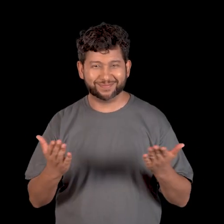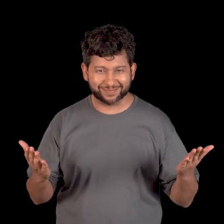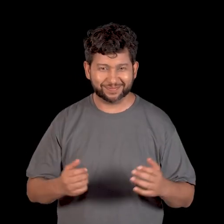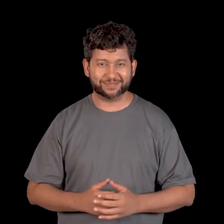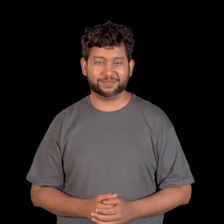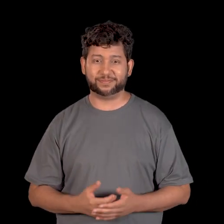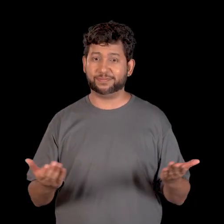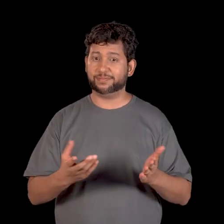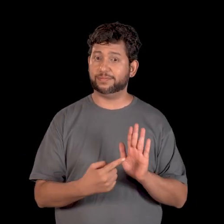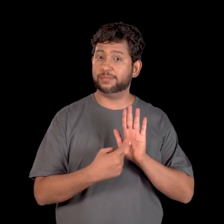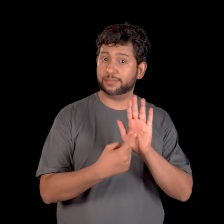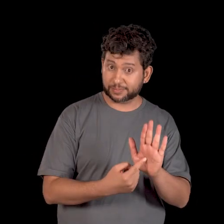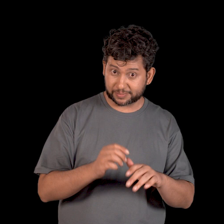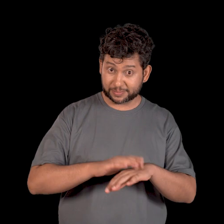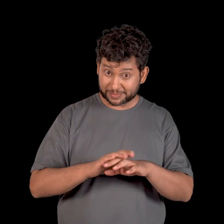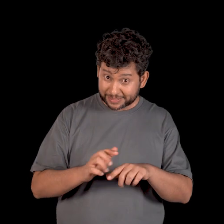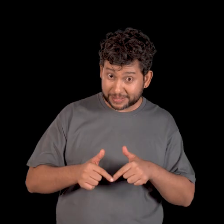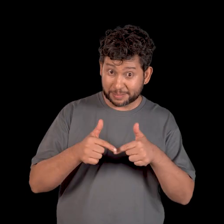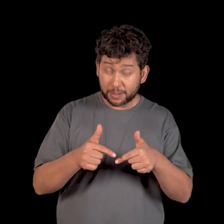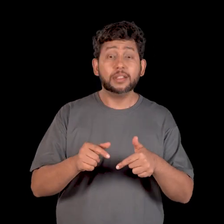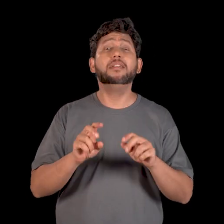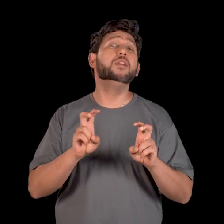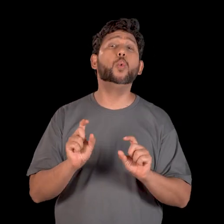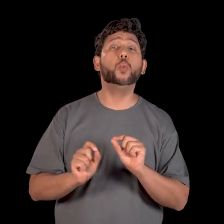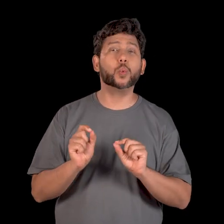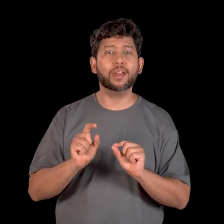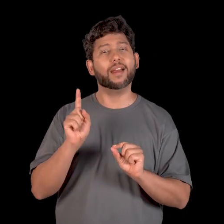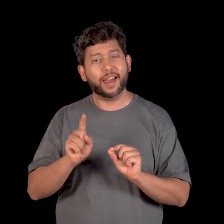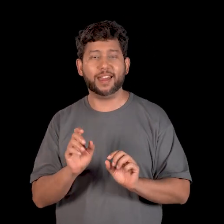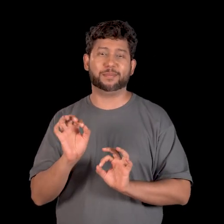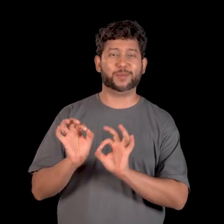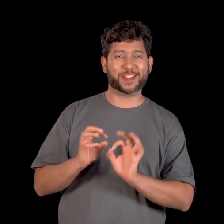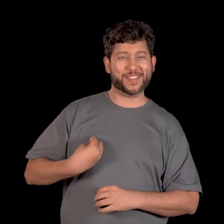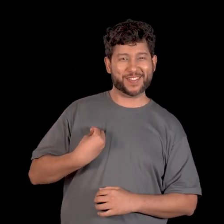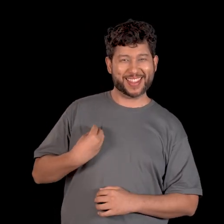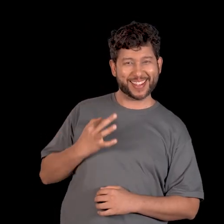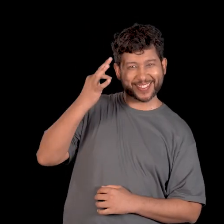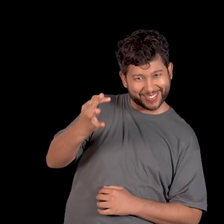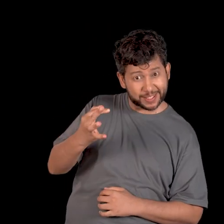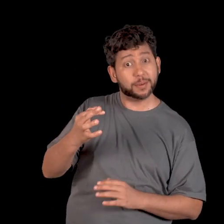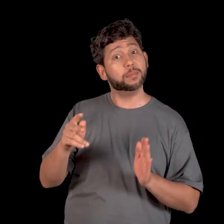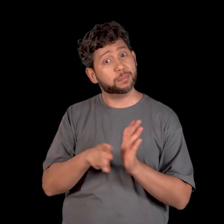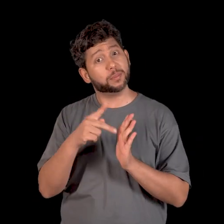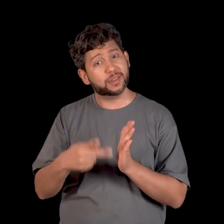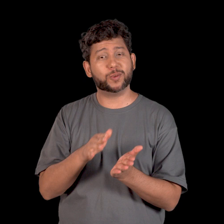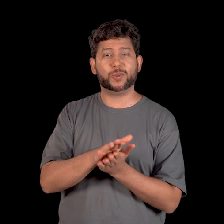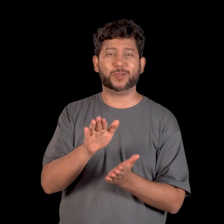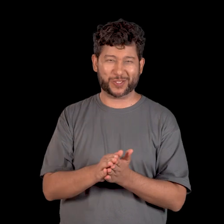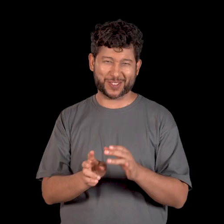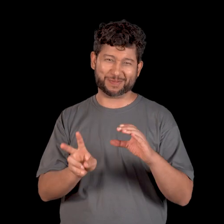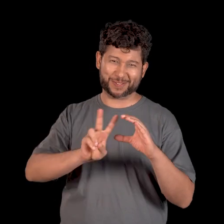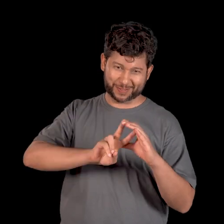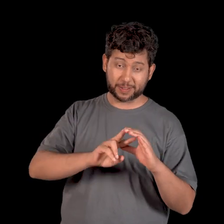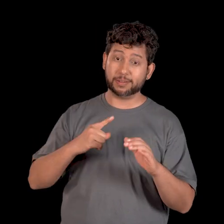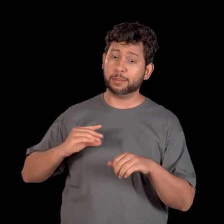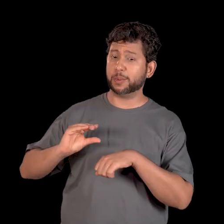Olá! Vamos apresentar uma ação cultural chamada Projeto de Vida e Cidadania, proposto pela editora Bela Vista Cultural, que